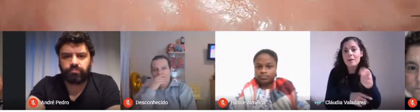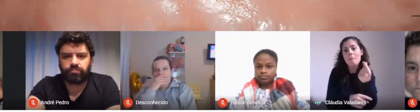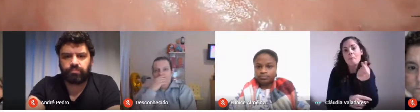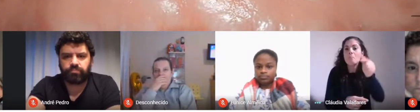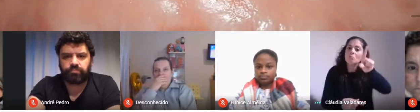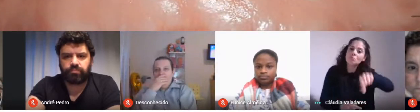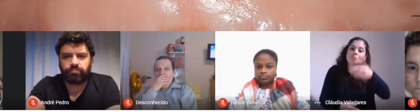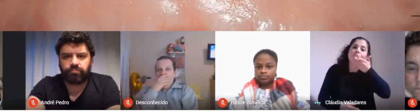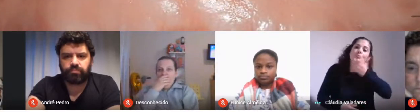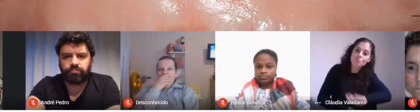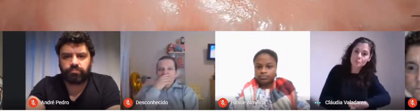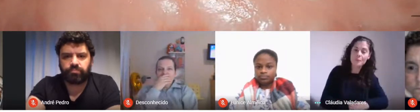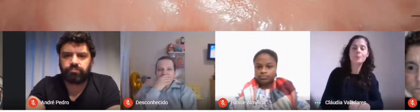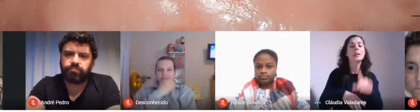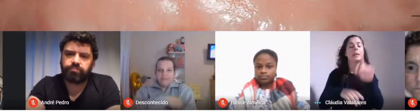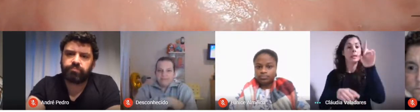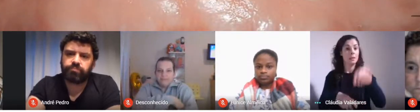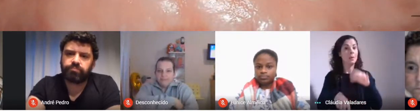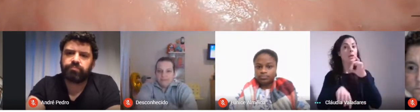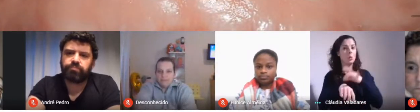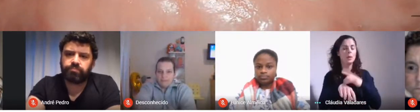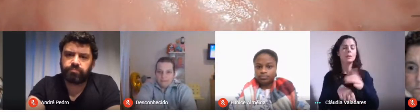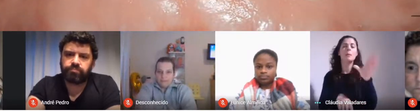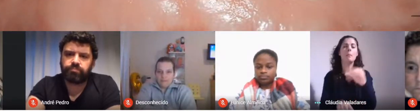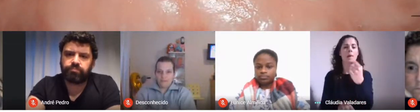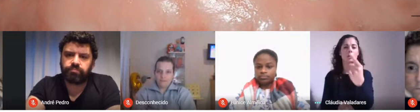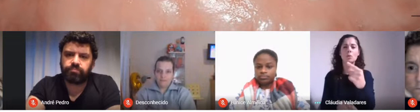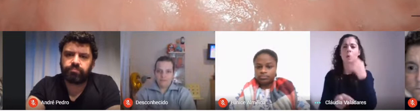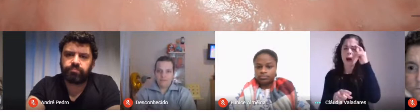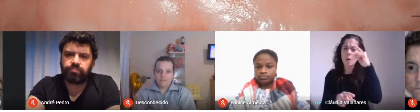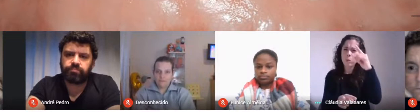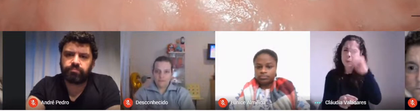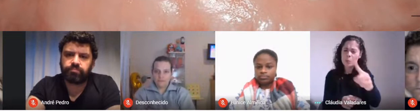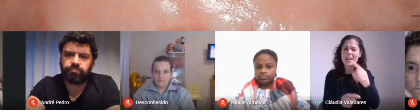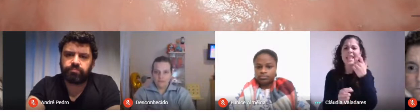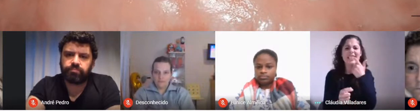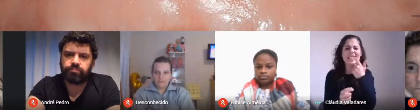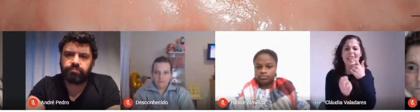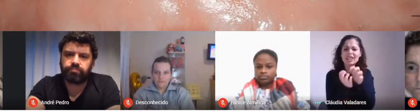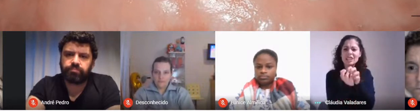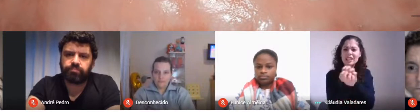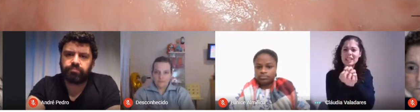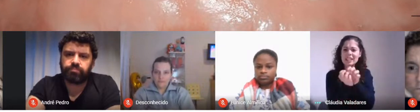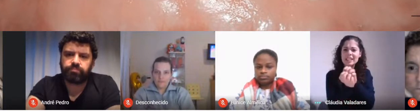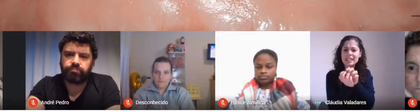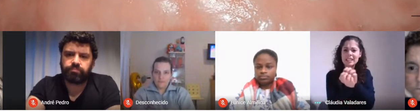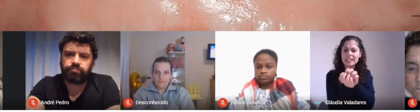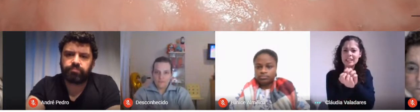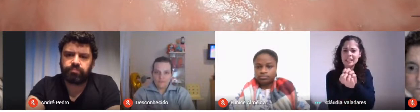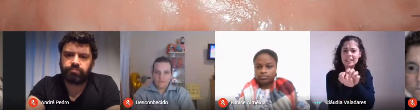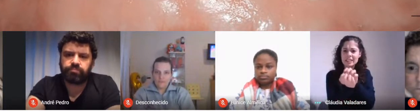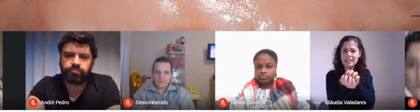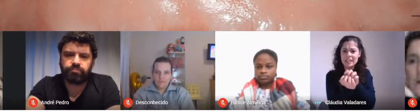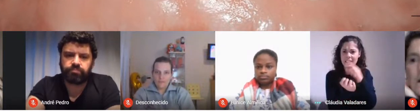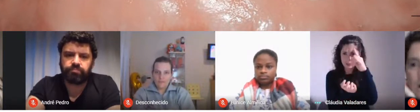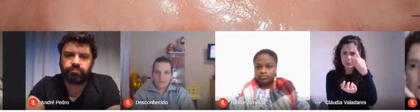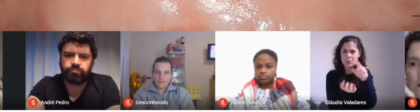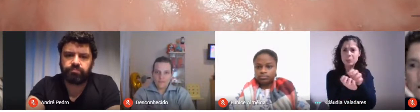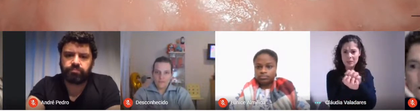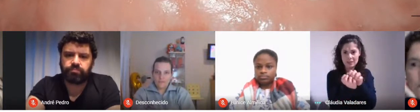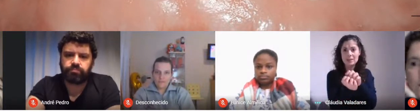Outra doença que eu também acho que é importante falar é do bruxismo, que é um movimento involuntário do ranger dos dentes.